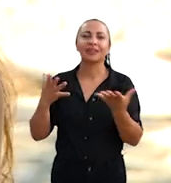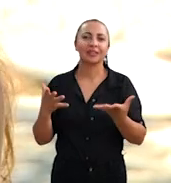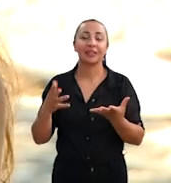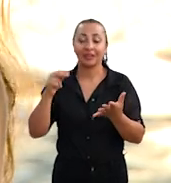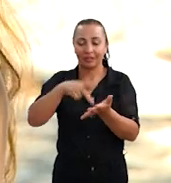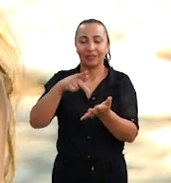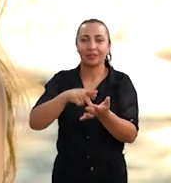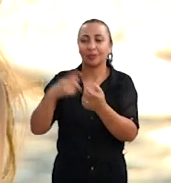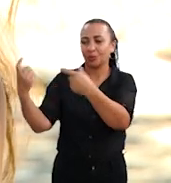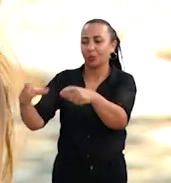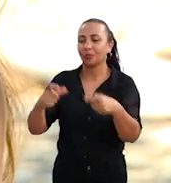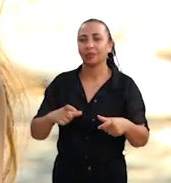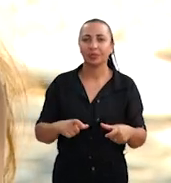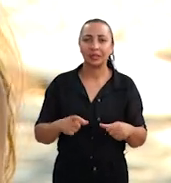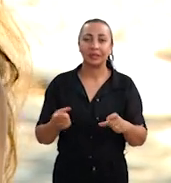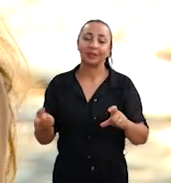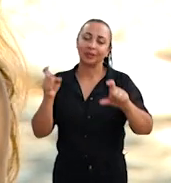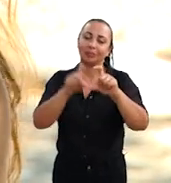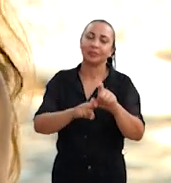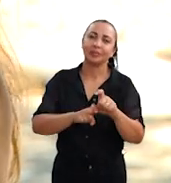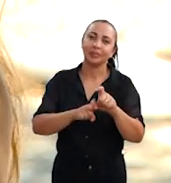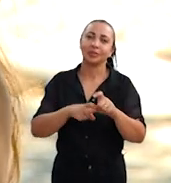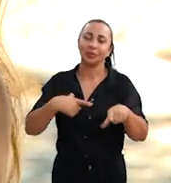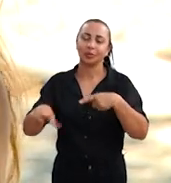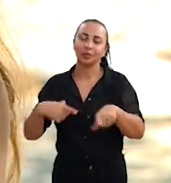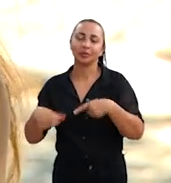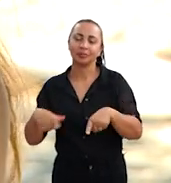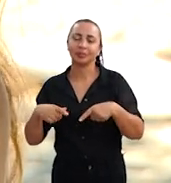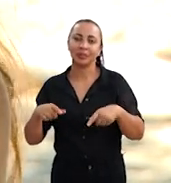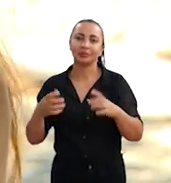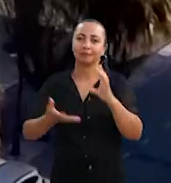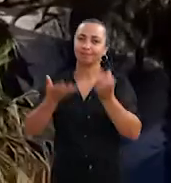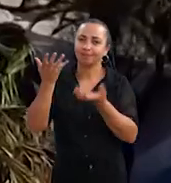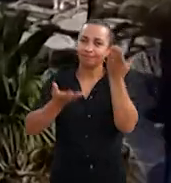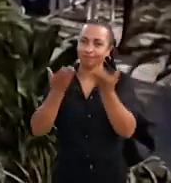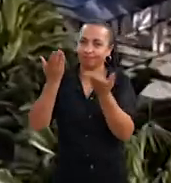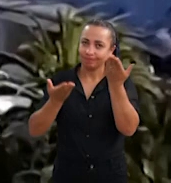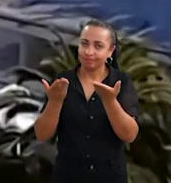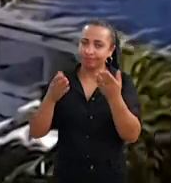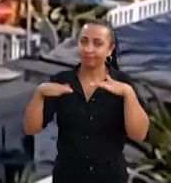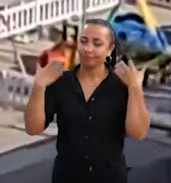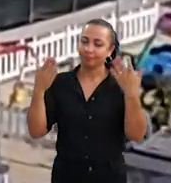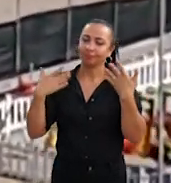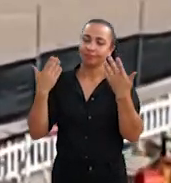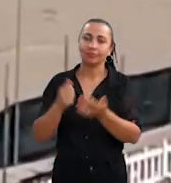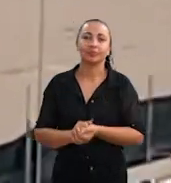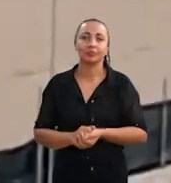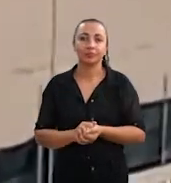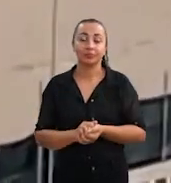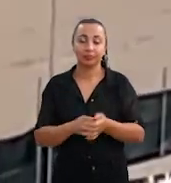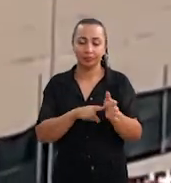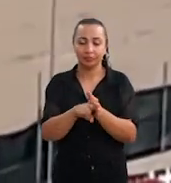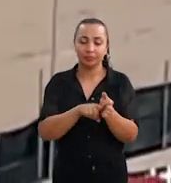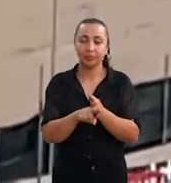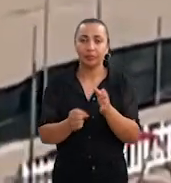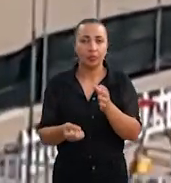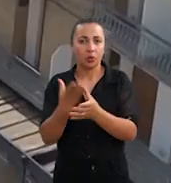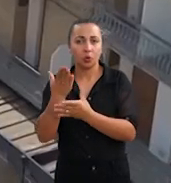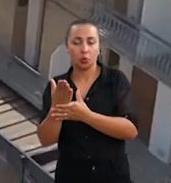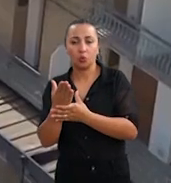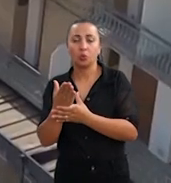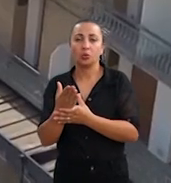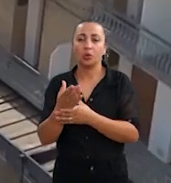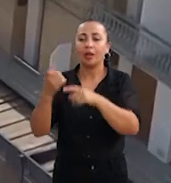na realidade dos lugares que dependiam dessa atividade econômica, né? Essa pesquisa ela surge no âmbito